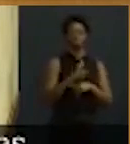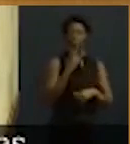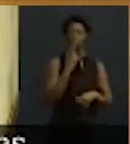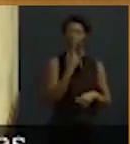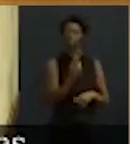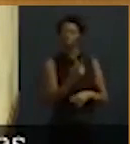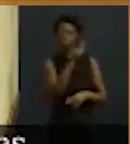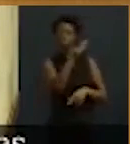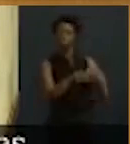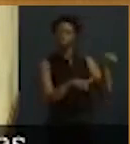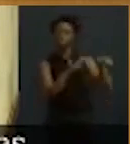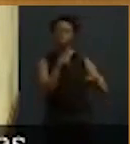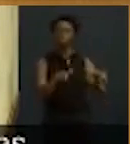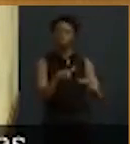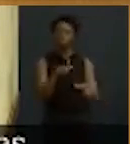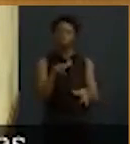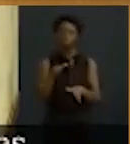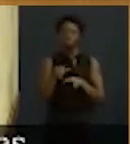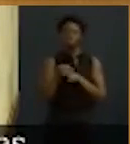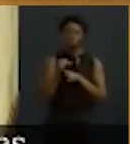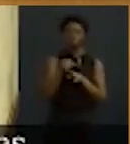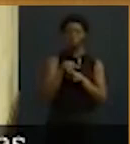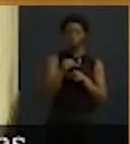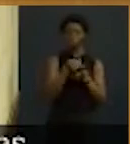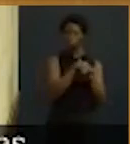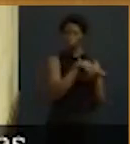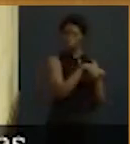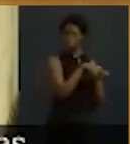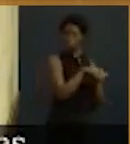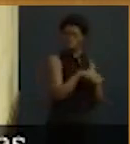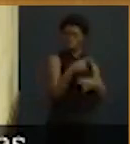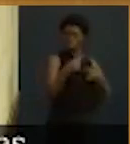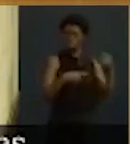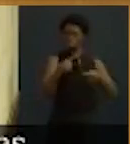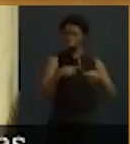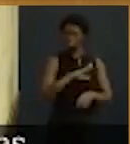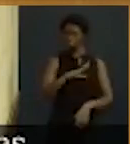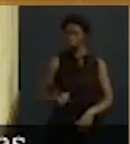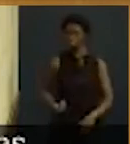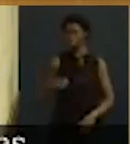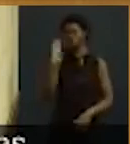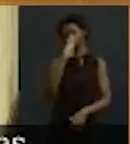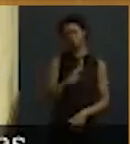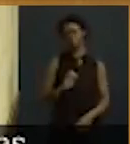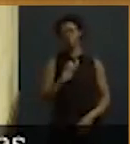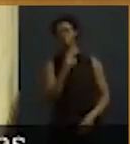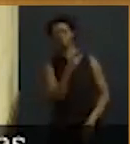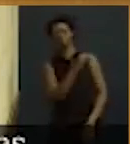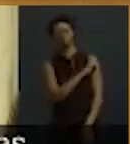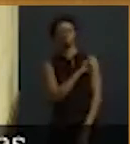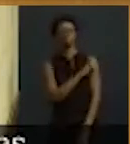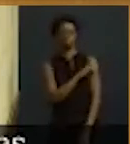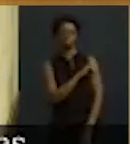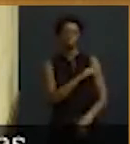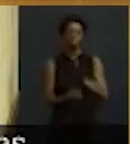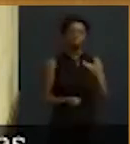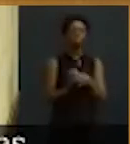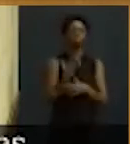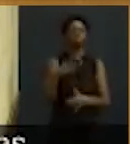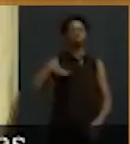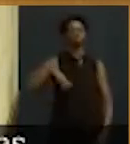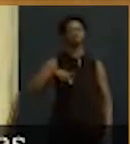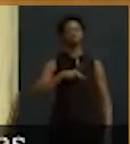à orientação política que governa o Brasil ou o Estado do Rio de Janeiro, surge o Ministério Público como